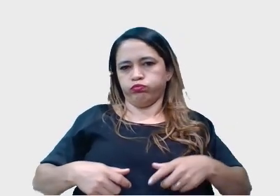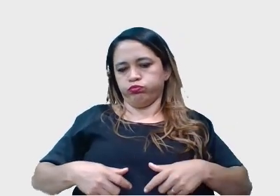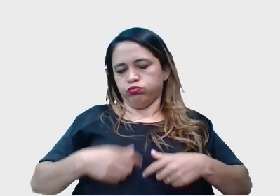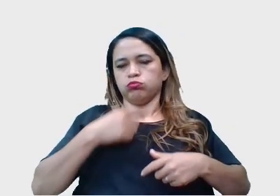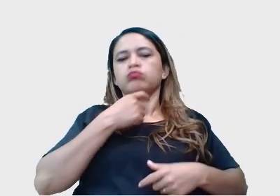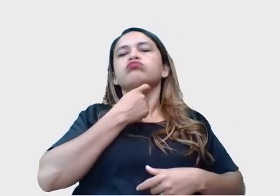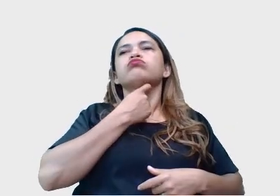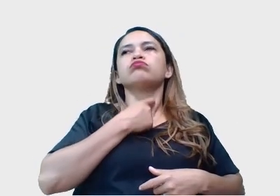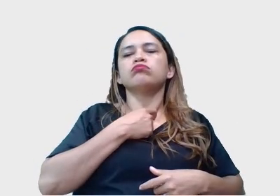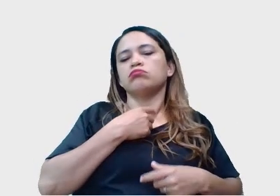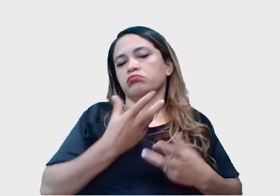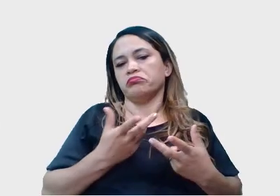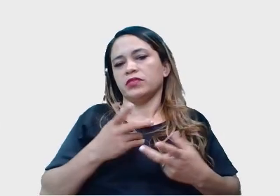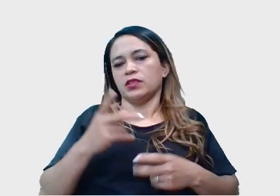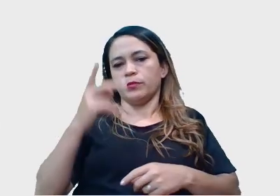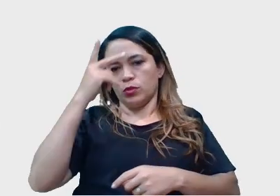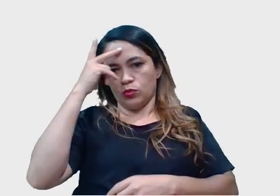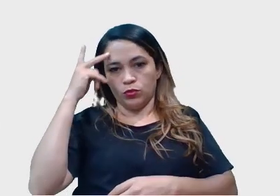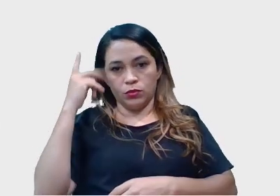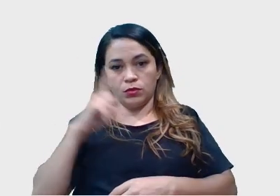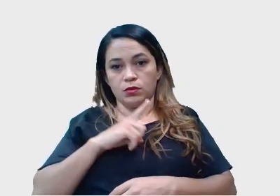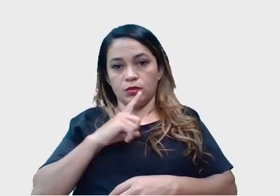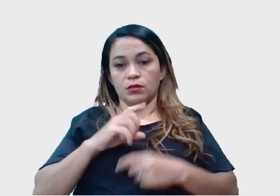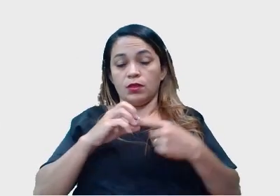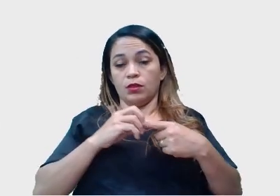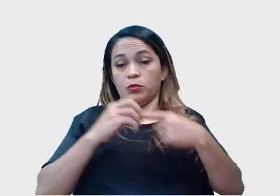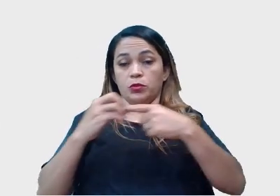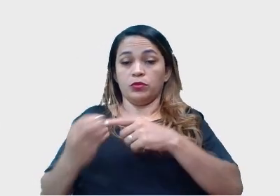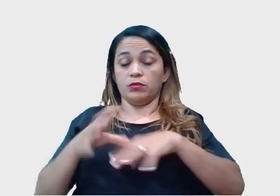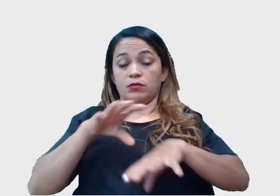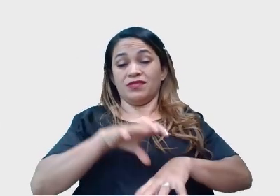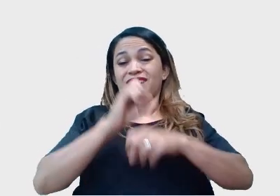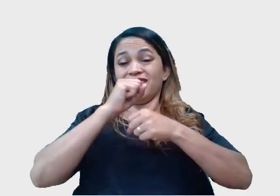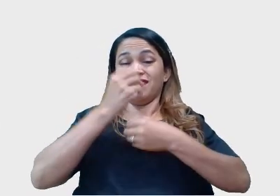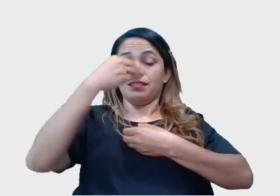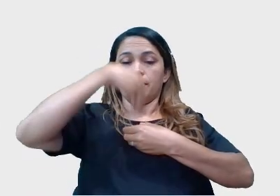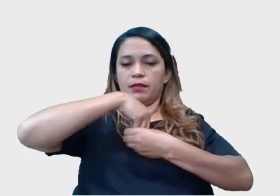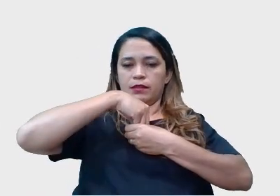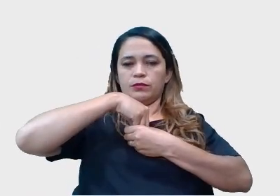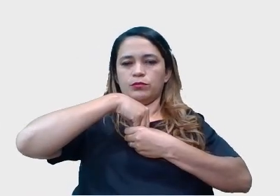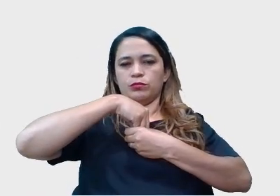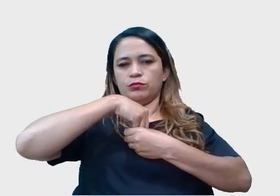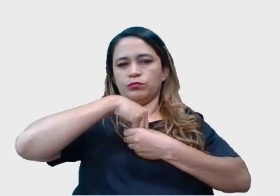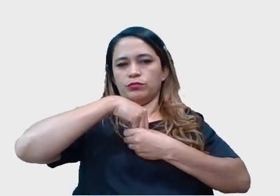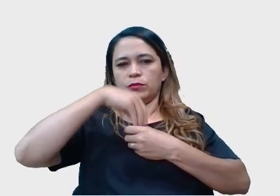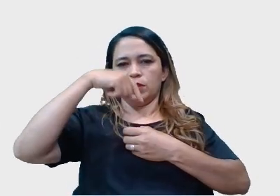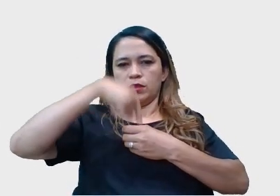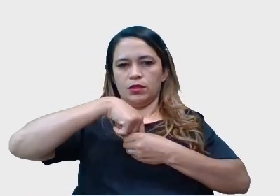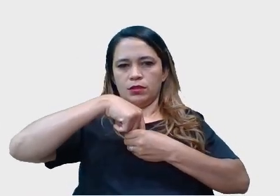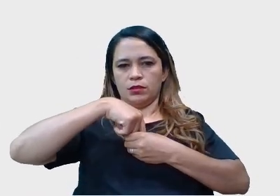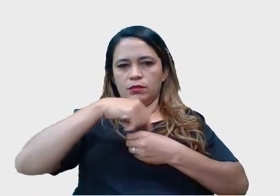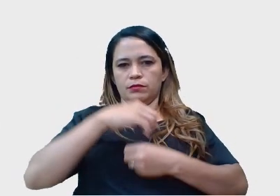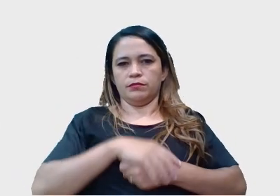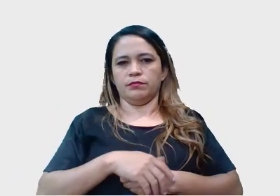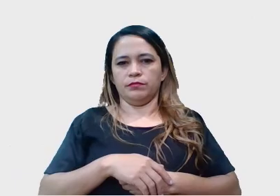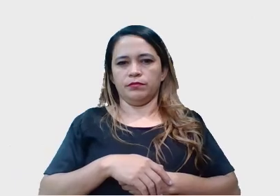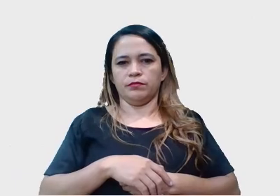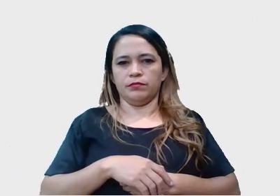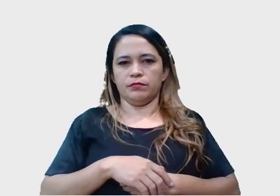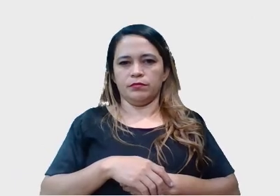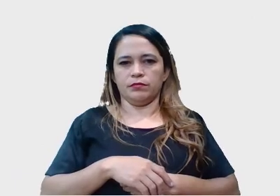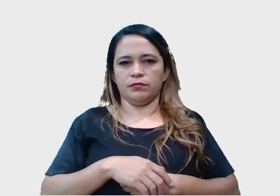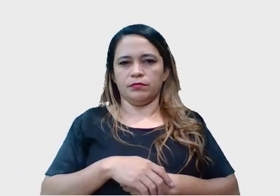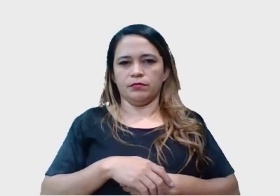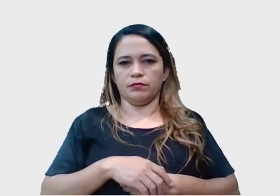e nessa hora a pessoa já tem o quê? O protozoário no corpo dela, aqui, ó, ou no coração, ou aqui no intestino,